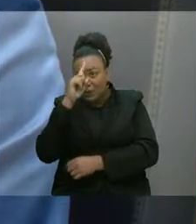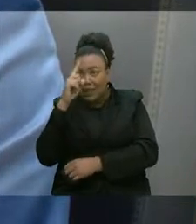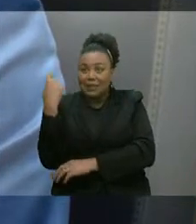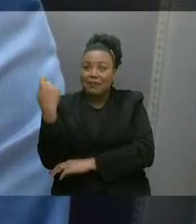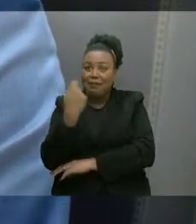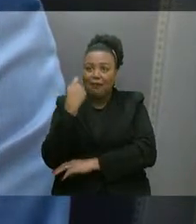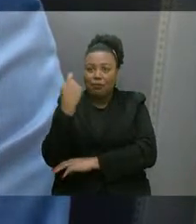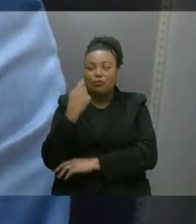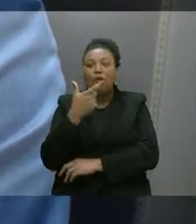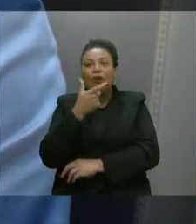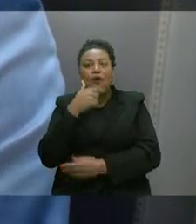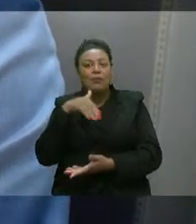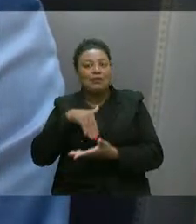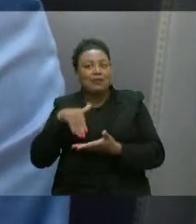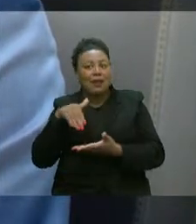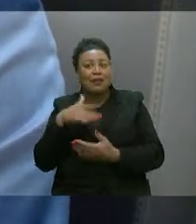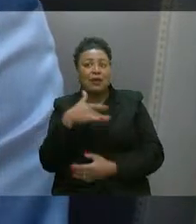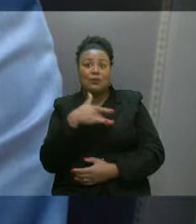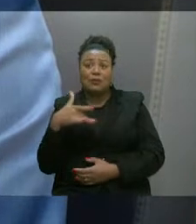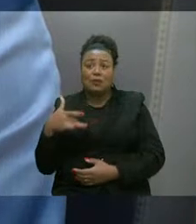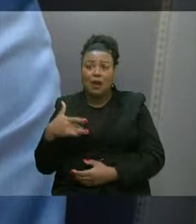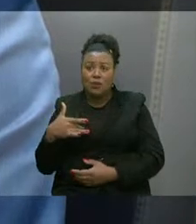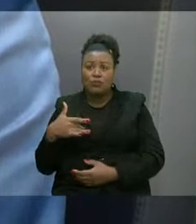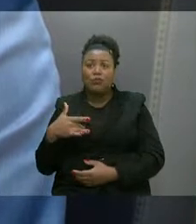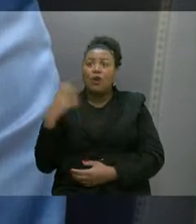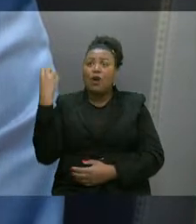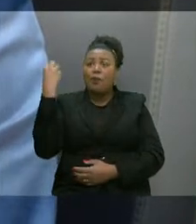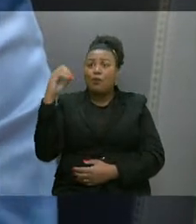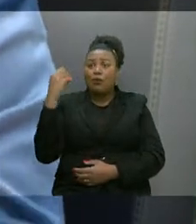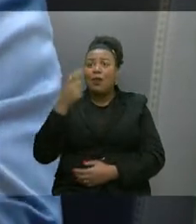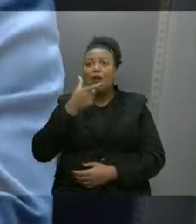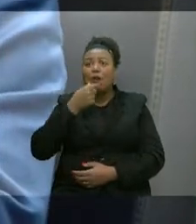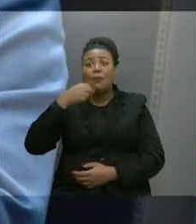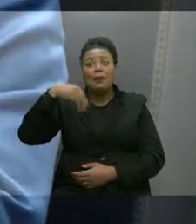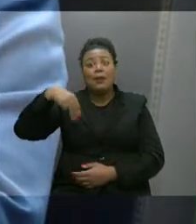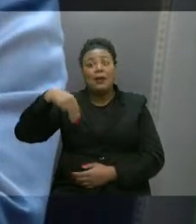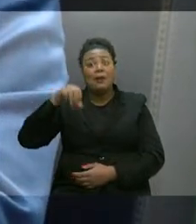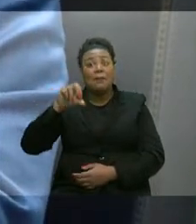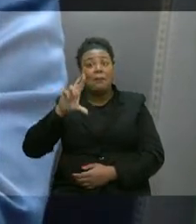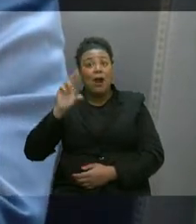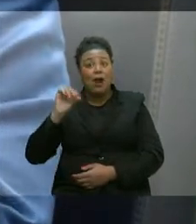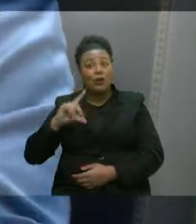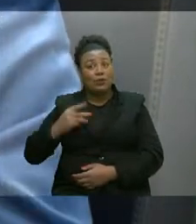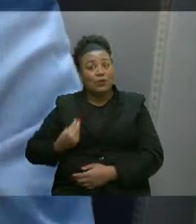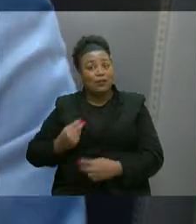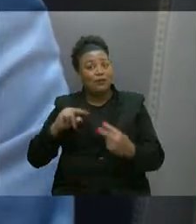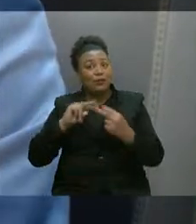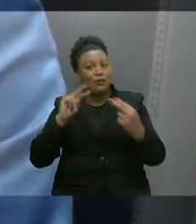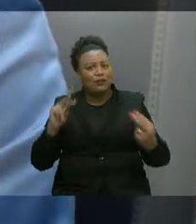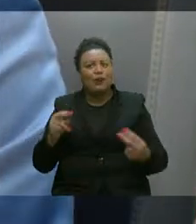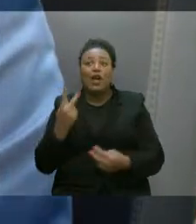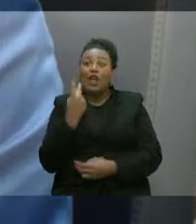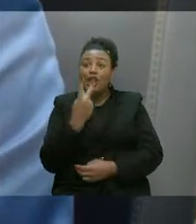O senhor secretário de Saúde de Porto Alegre, Mauro Esparta, nos acompanha virtualmente, em seu nome quero cumprimentar todos